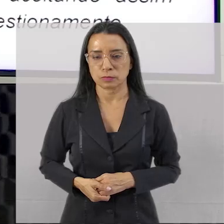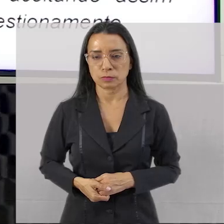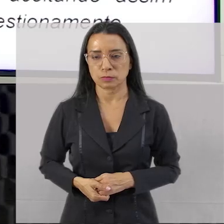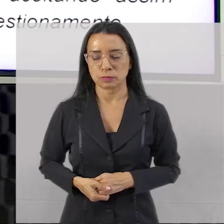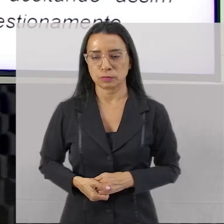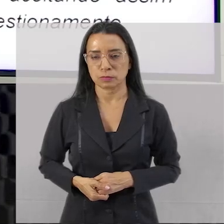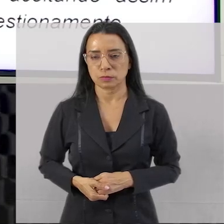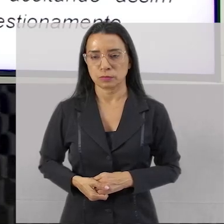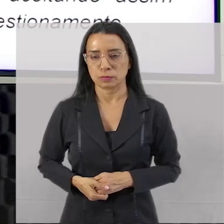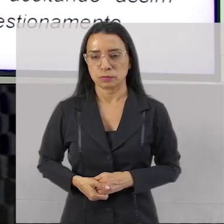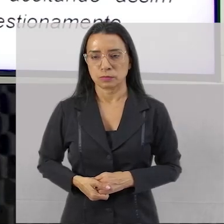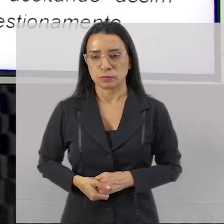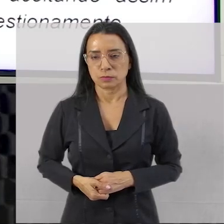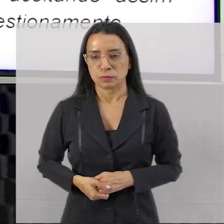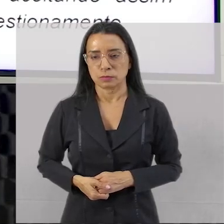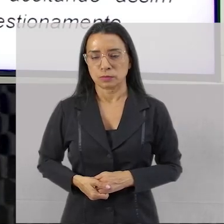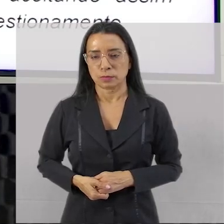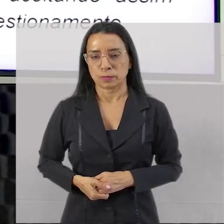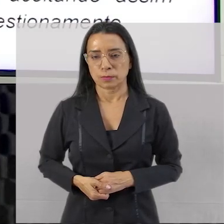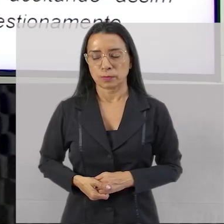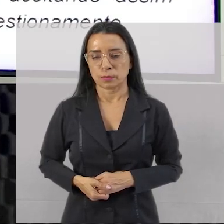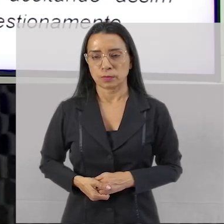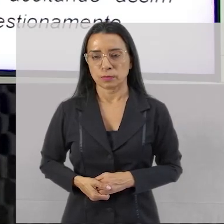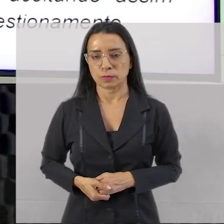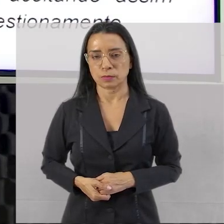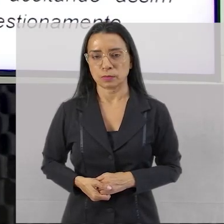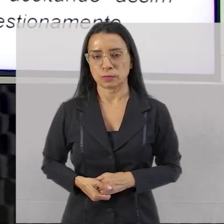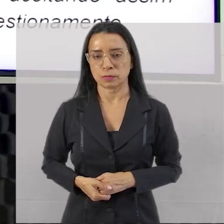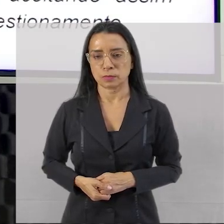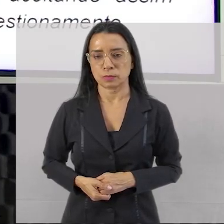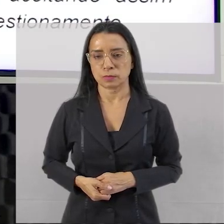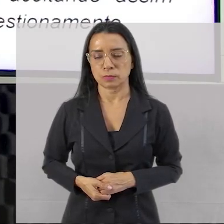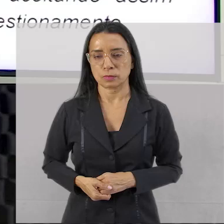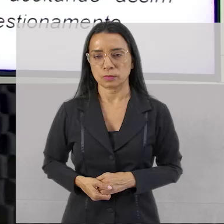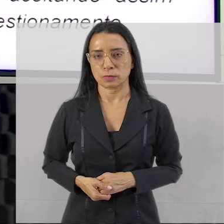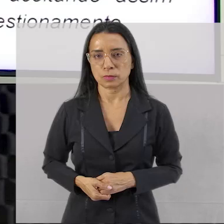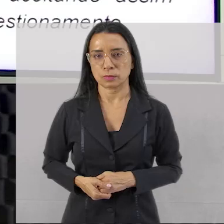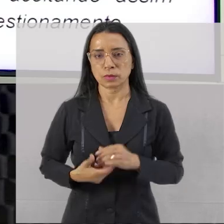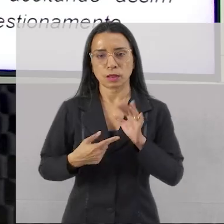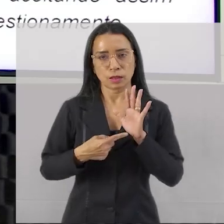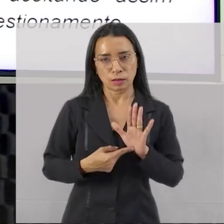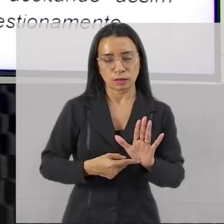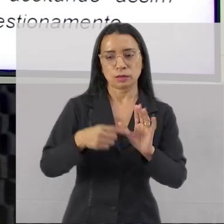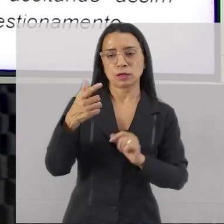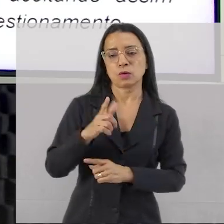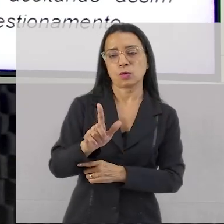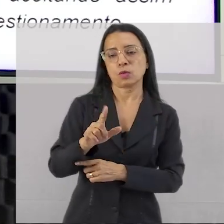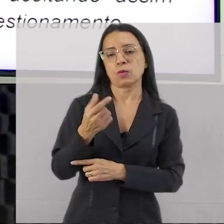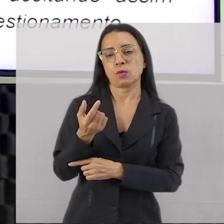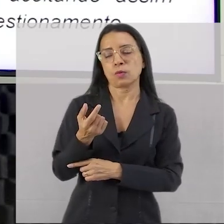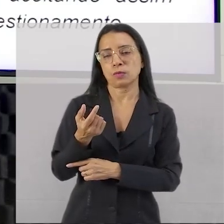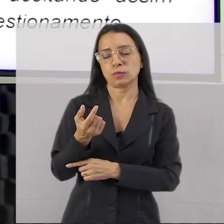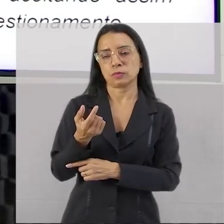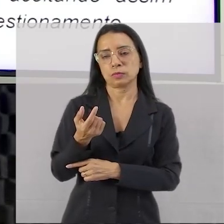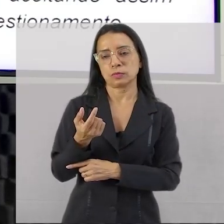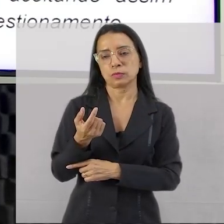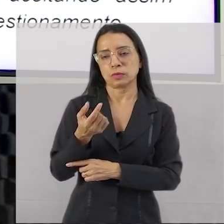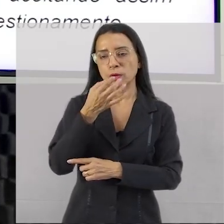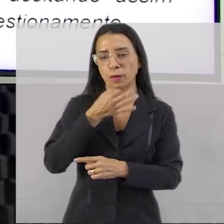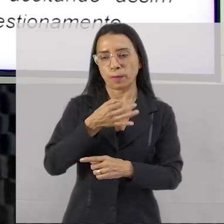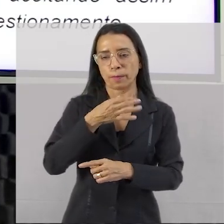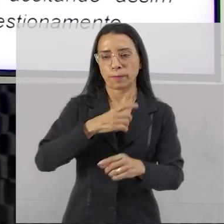leitura de ficções, tá? Então, aqui ele vai apresentar um outro ponto, tá? Aqui ele vai falar